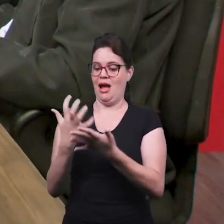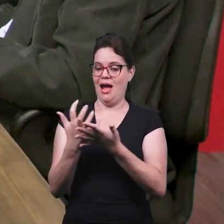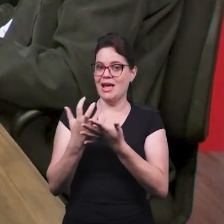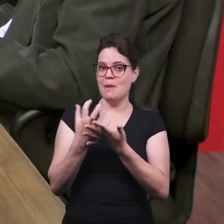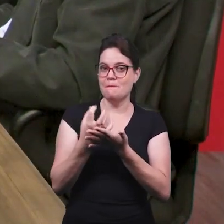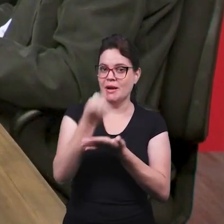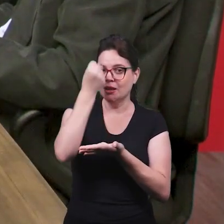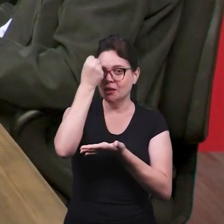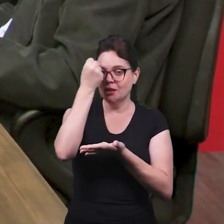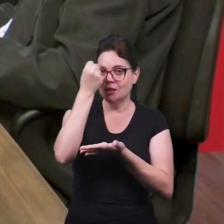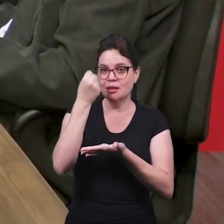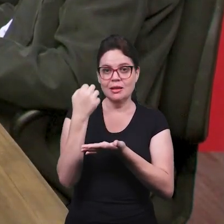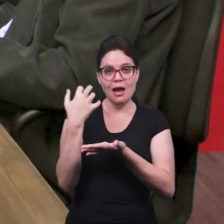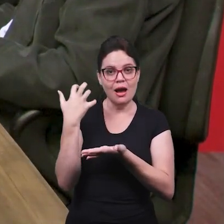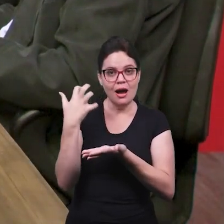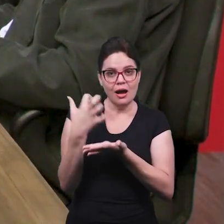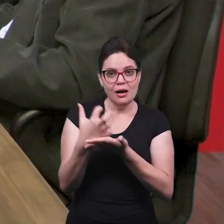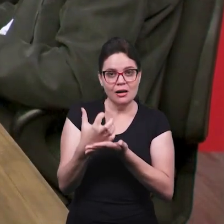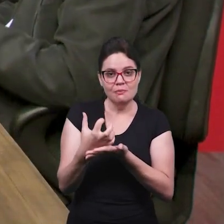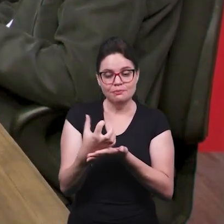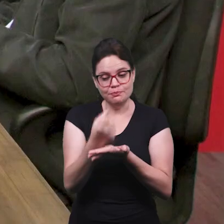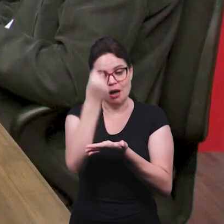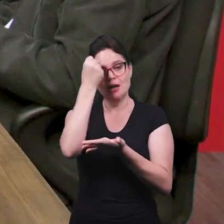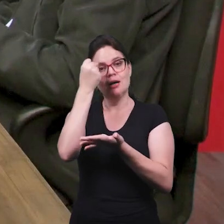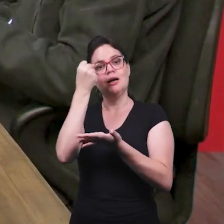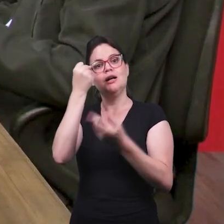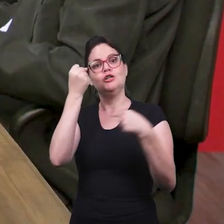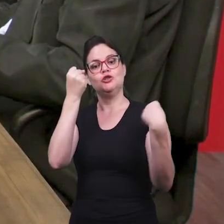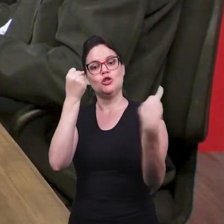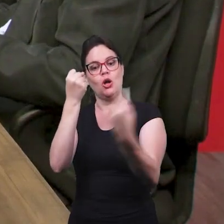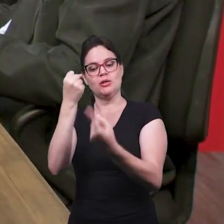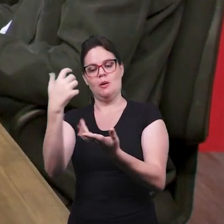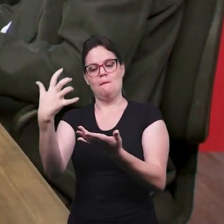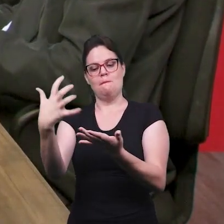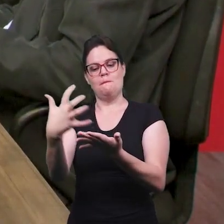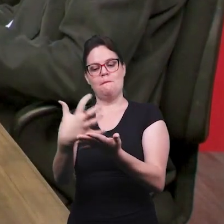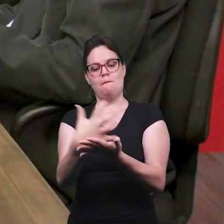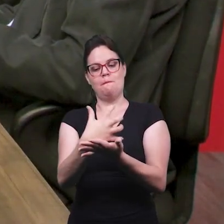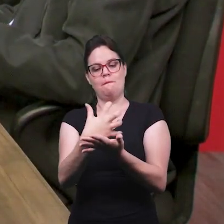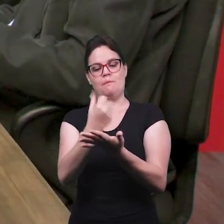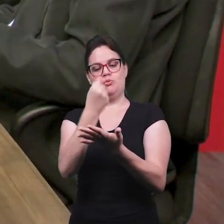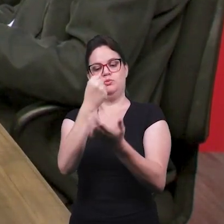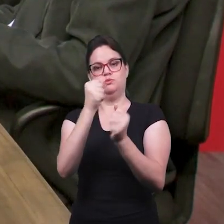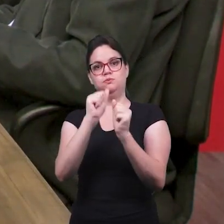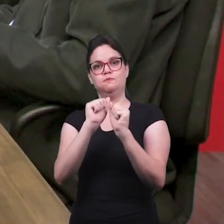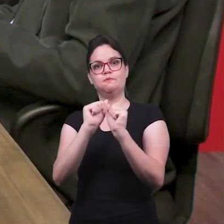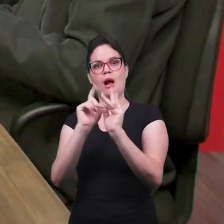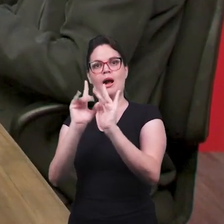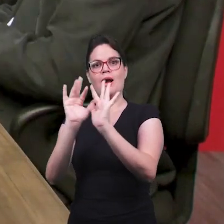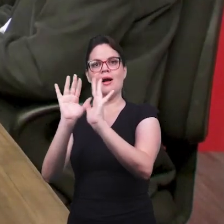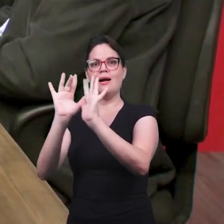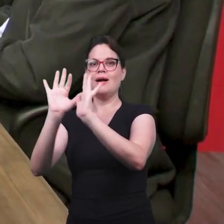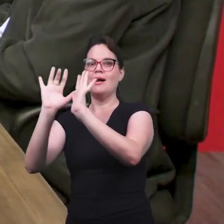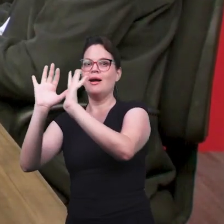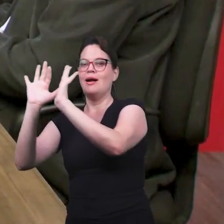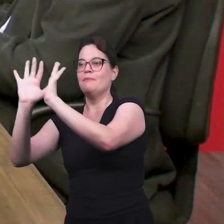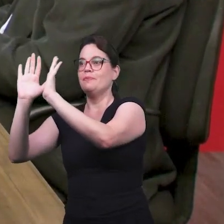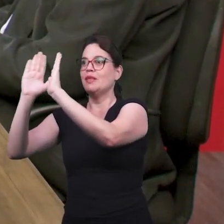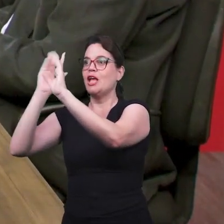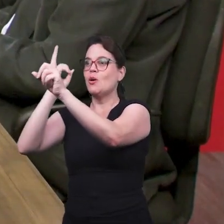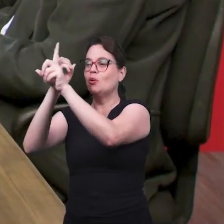esse momento tão aguardado pela igreja, em que ali participará deste